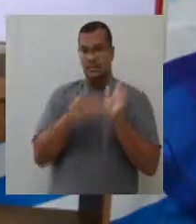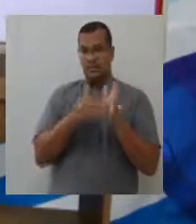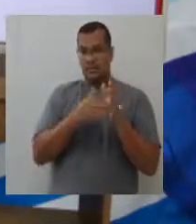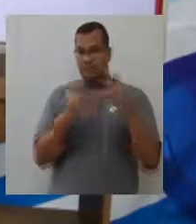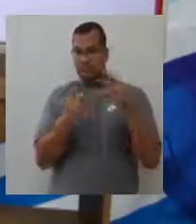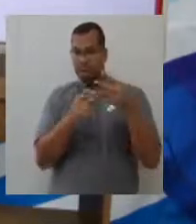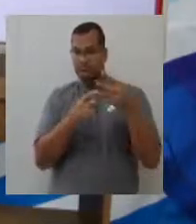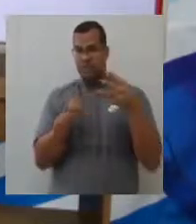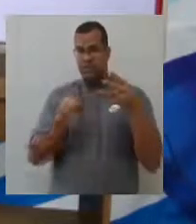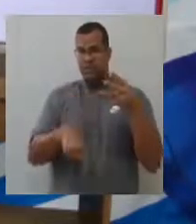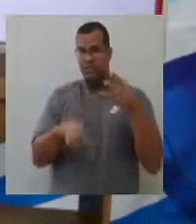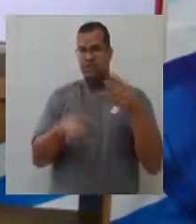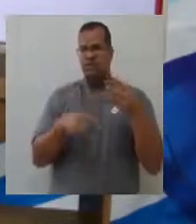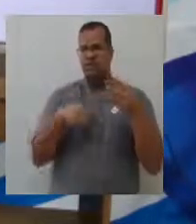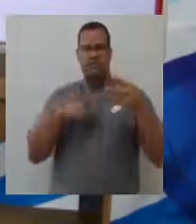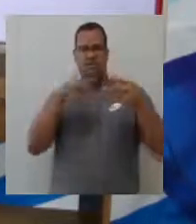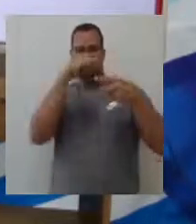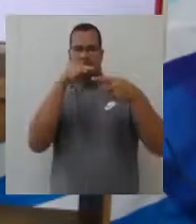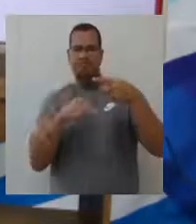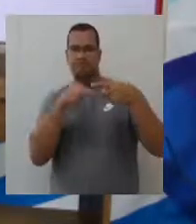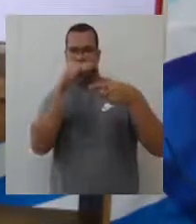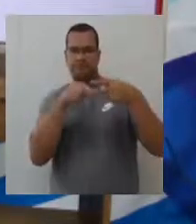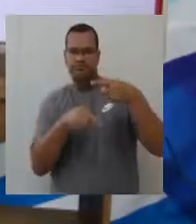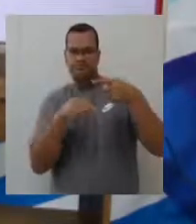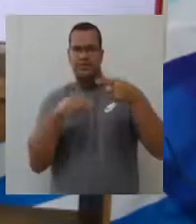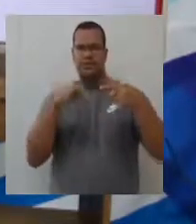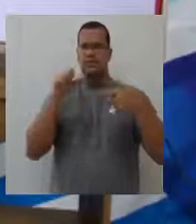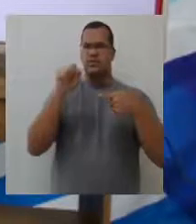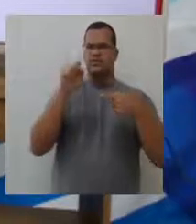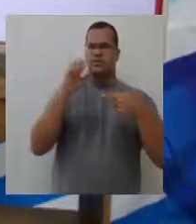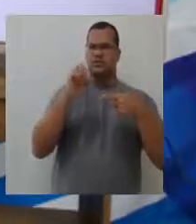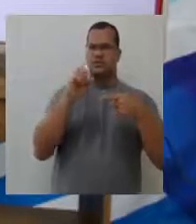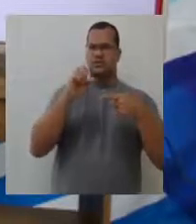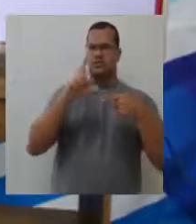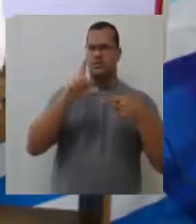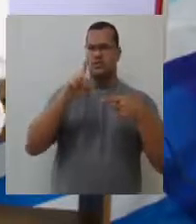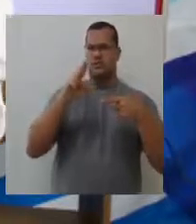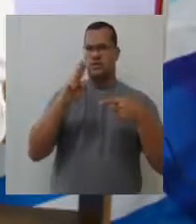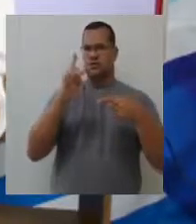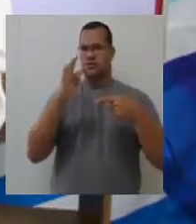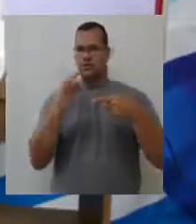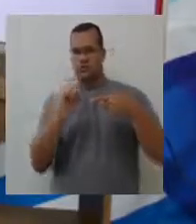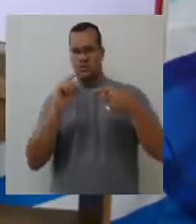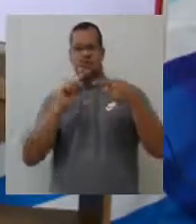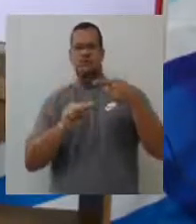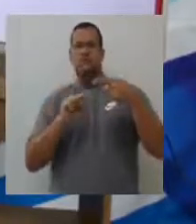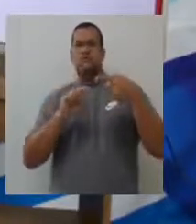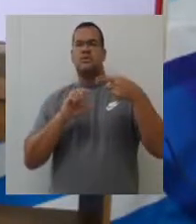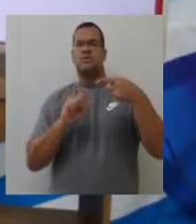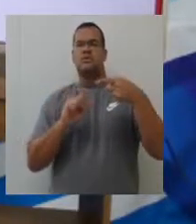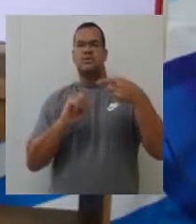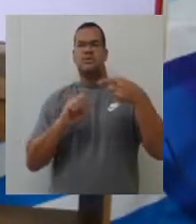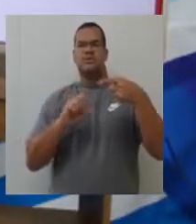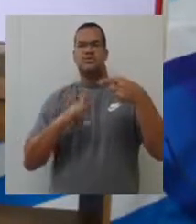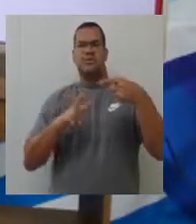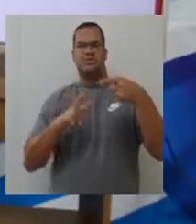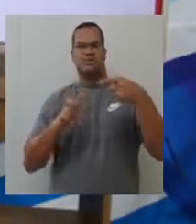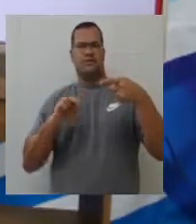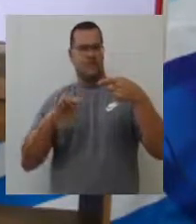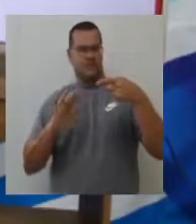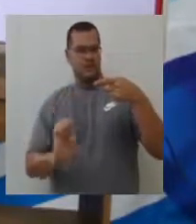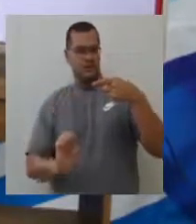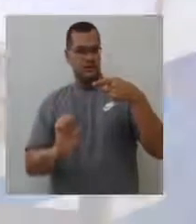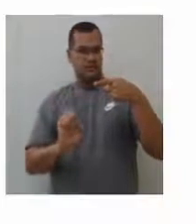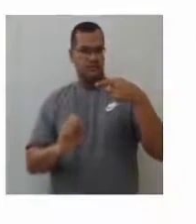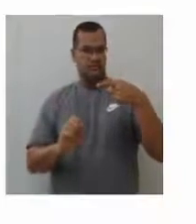terceiro critério é a razão soluto-solvente. É a quantidade de soluto em relação à quantidade de solvente. Então, esses